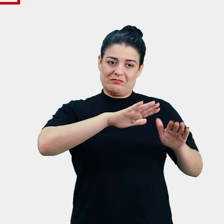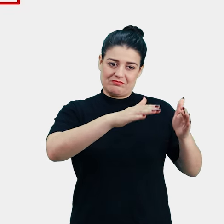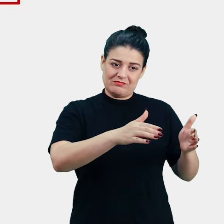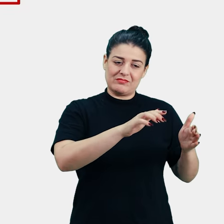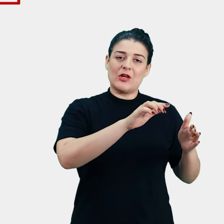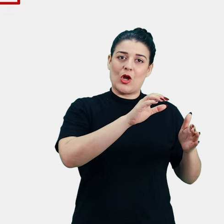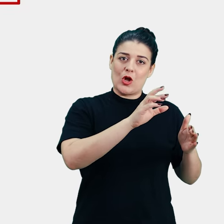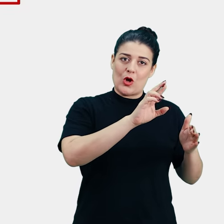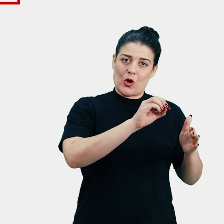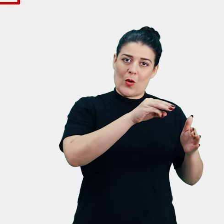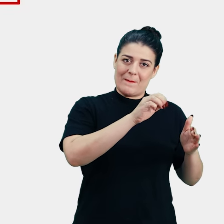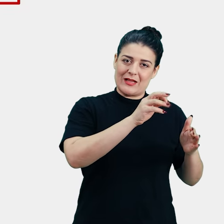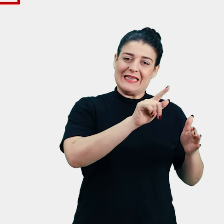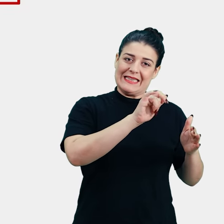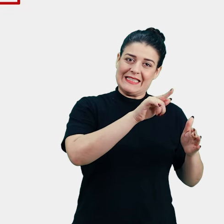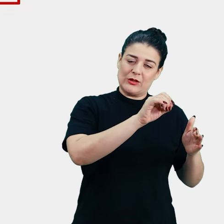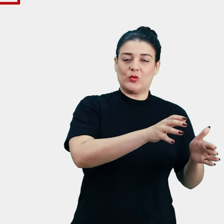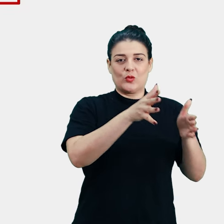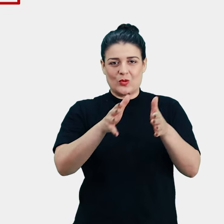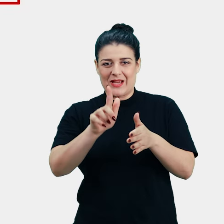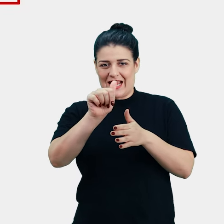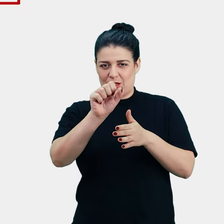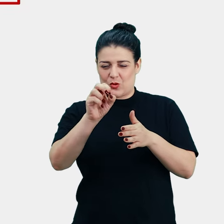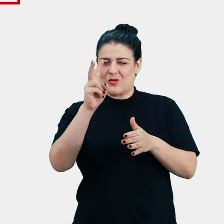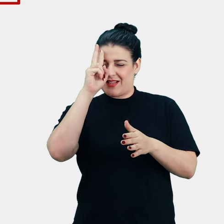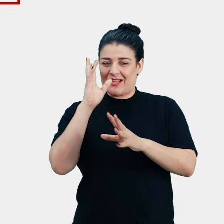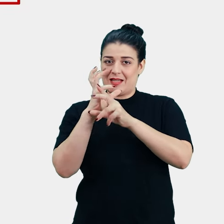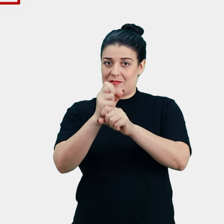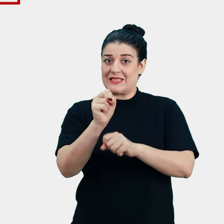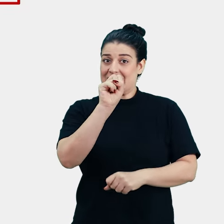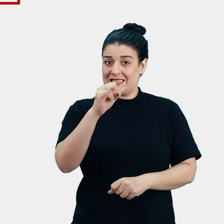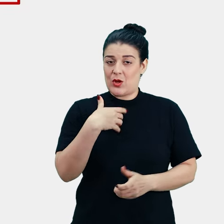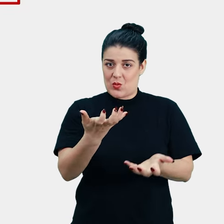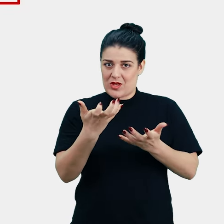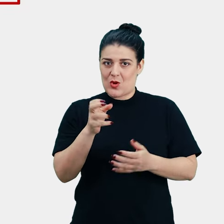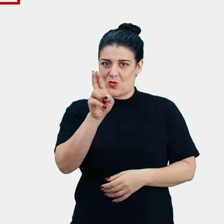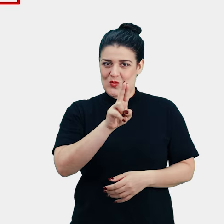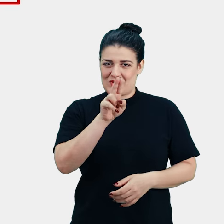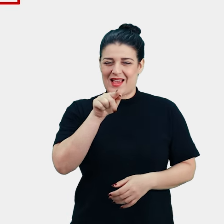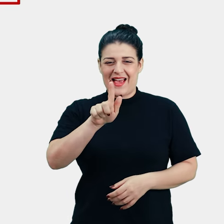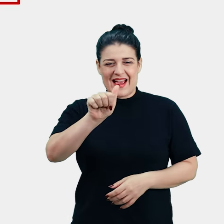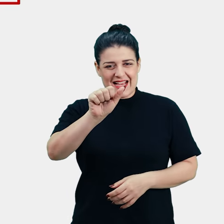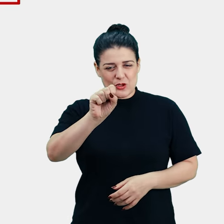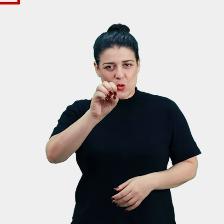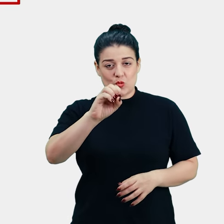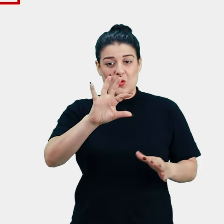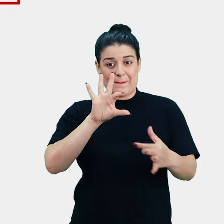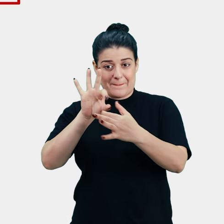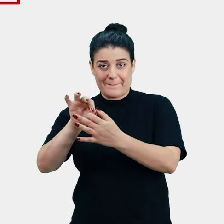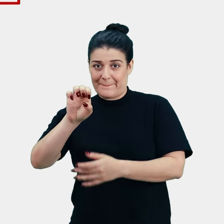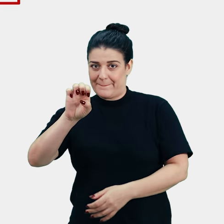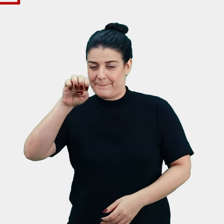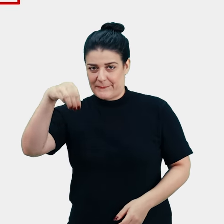um cromatógrafo com fase gasosa? Então, só para recapitular, se eu quero usar o cromatógrafo com fase gasosa acoplado ao espectrômetro